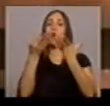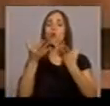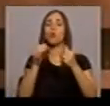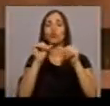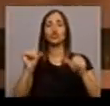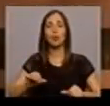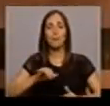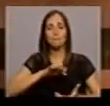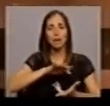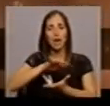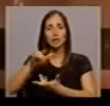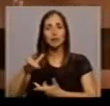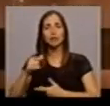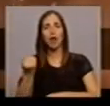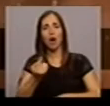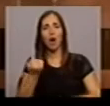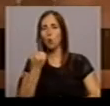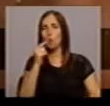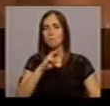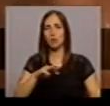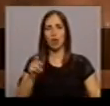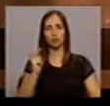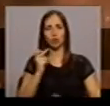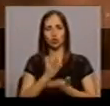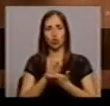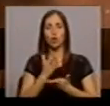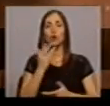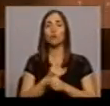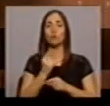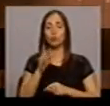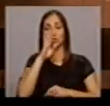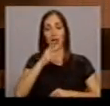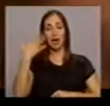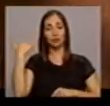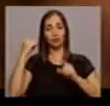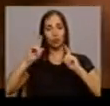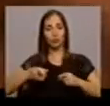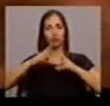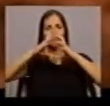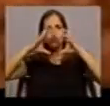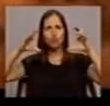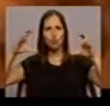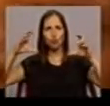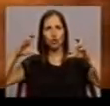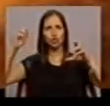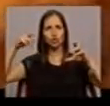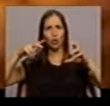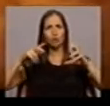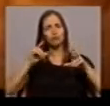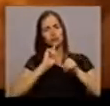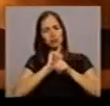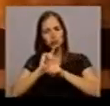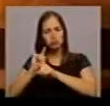porquê? Porque quando no início nós tínhamos uma nuvem solar, digamos assim, muito homogénea, eis que, a cerca de 1 milhão de